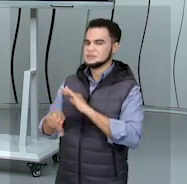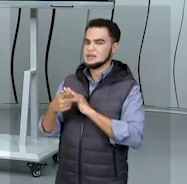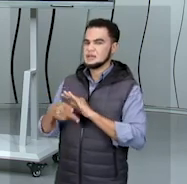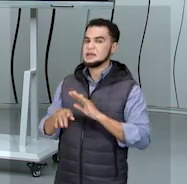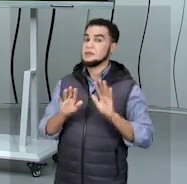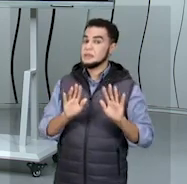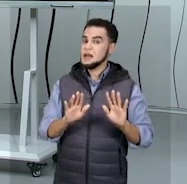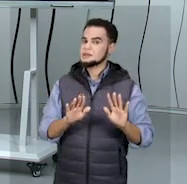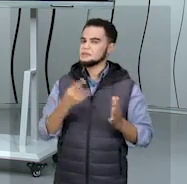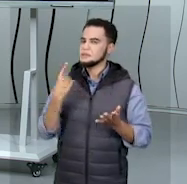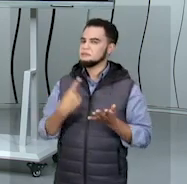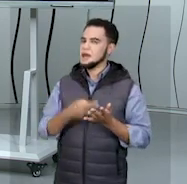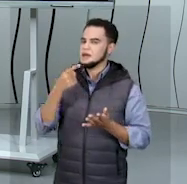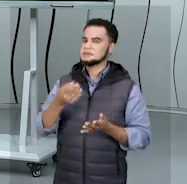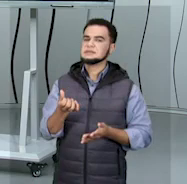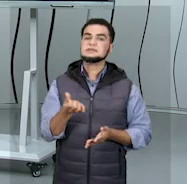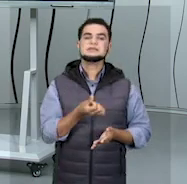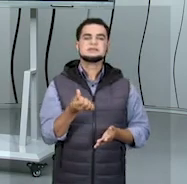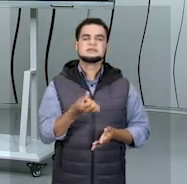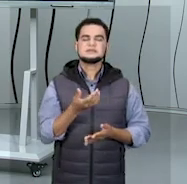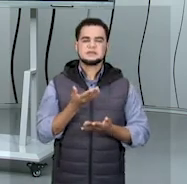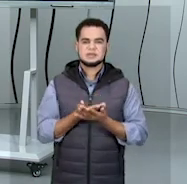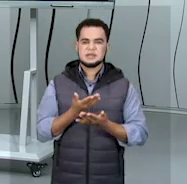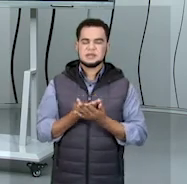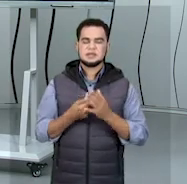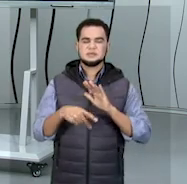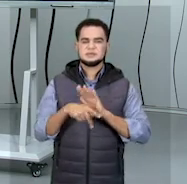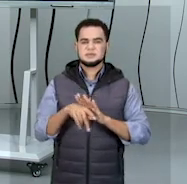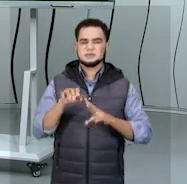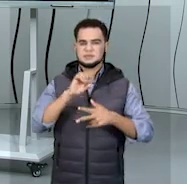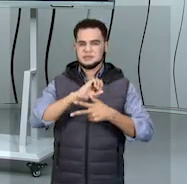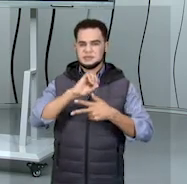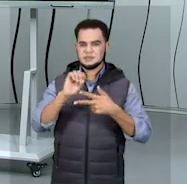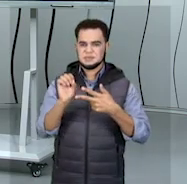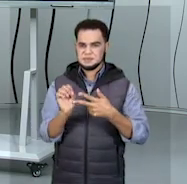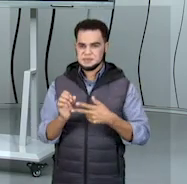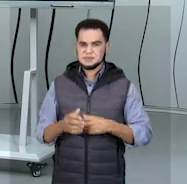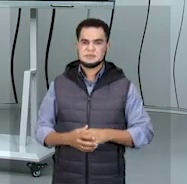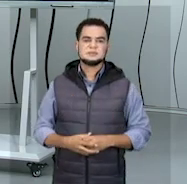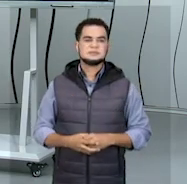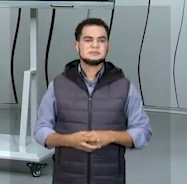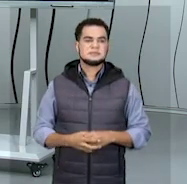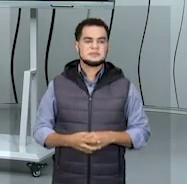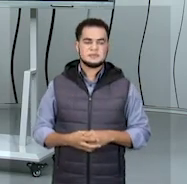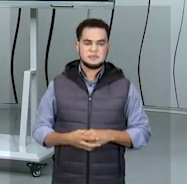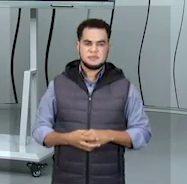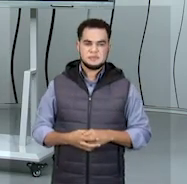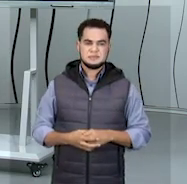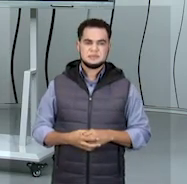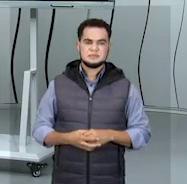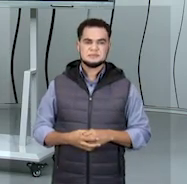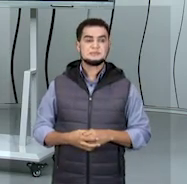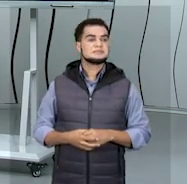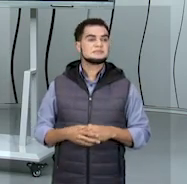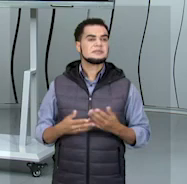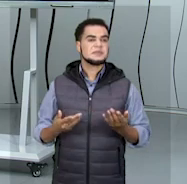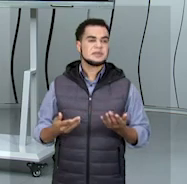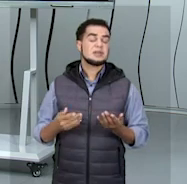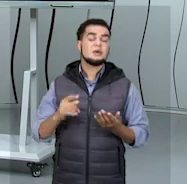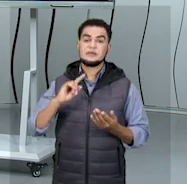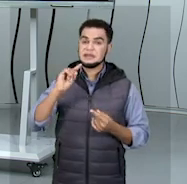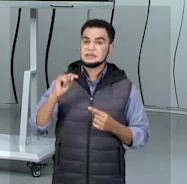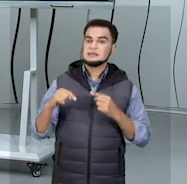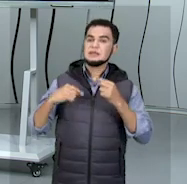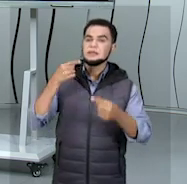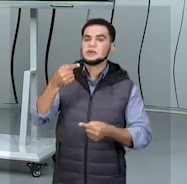as sextas-feiras nas aulas destinadas ao Enem. Então, ela vem depois do romantismo e